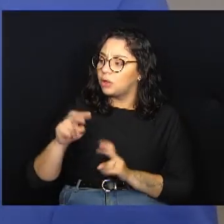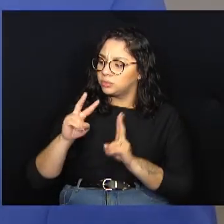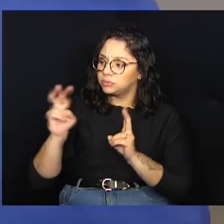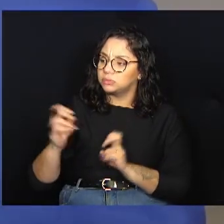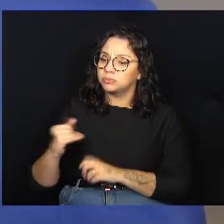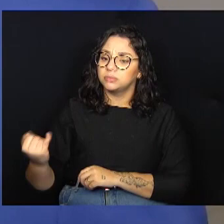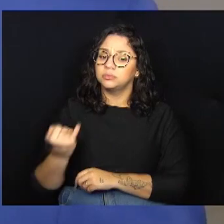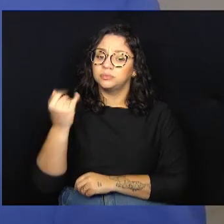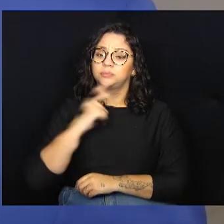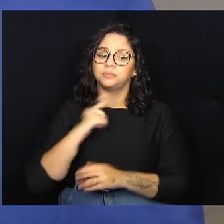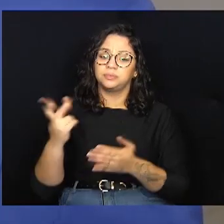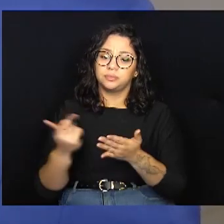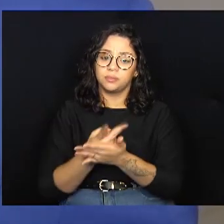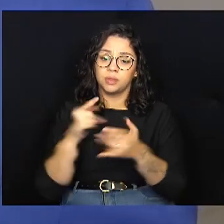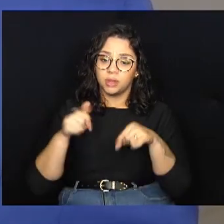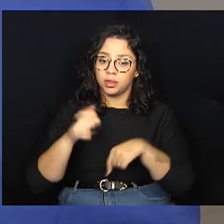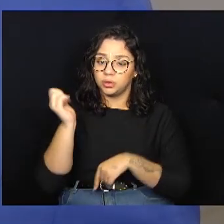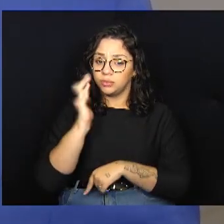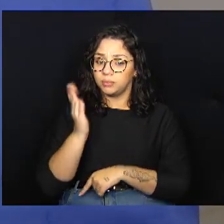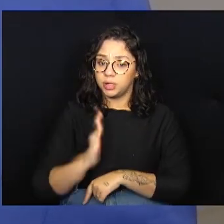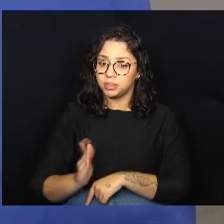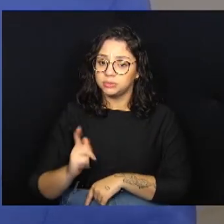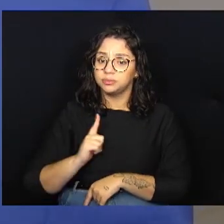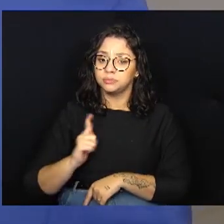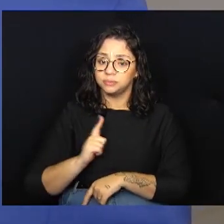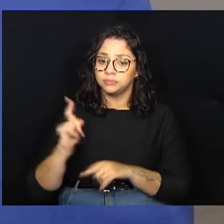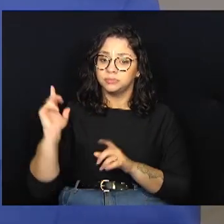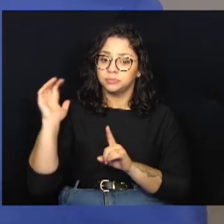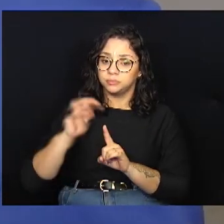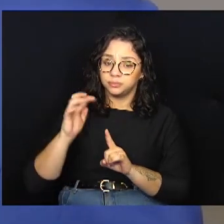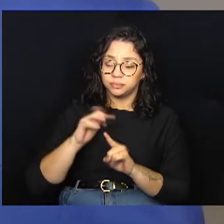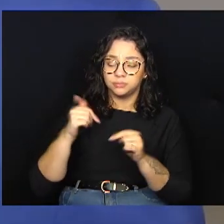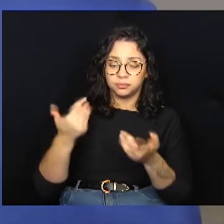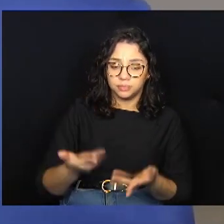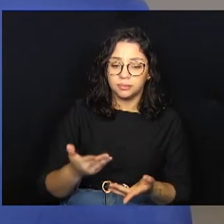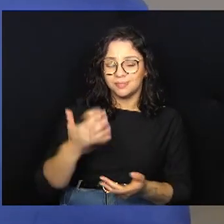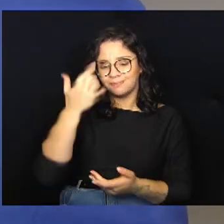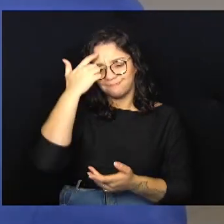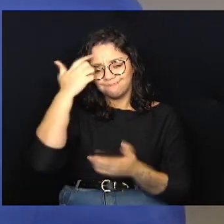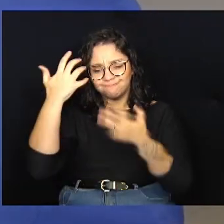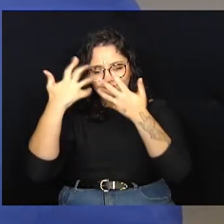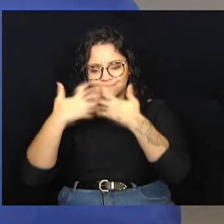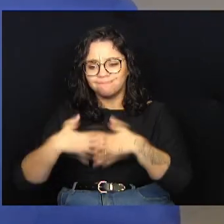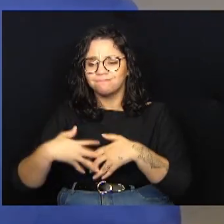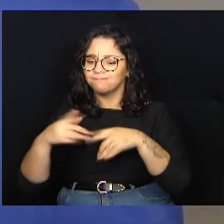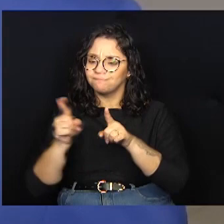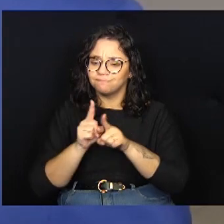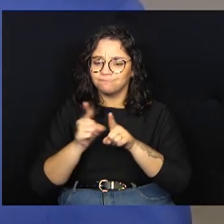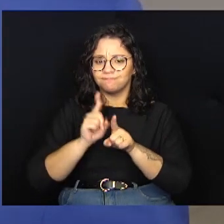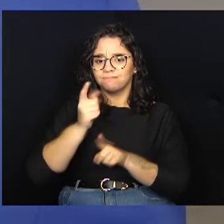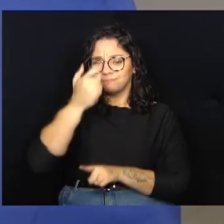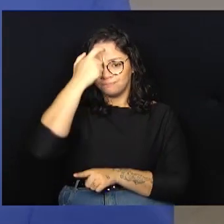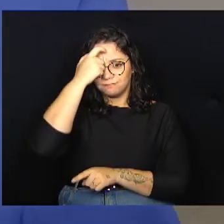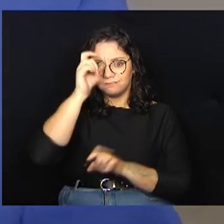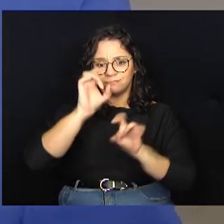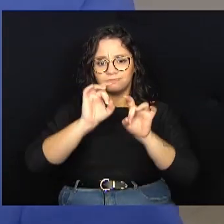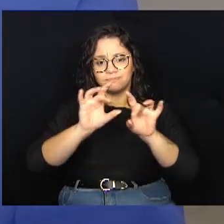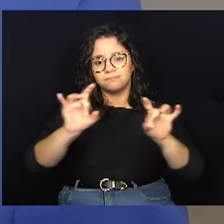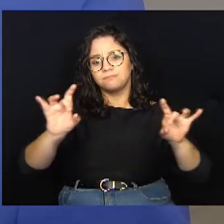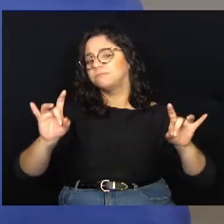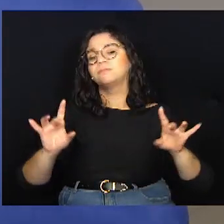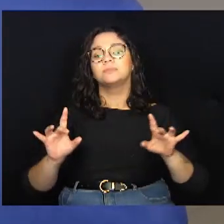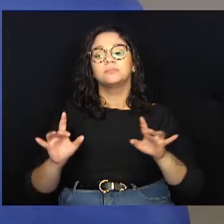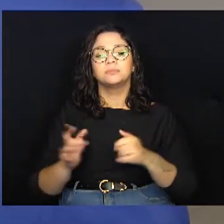nosso Brasil, é o espelho, né, o que está acontecendo, e refletir um pouco na cabeça, na consciência de cada um, né?